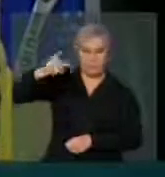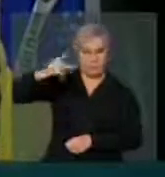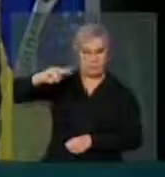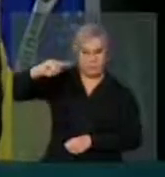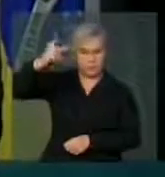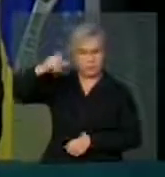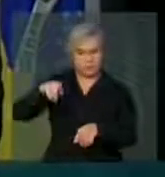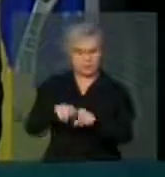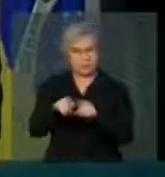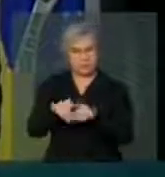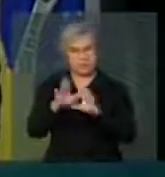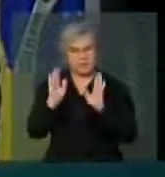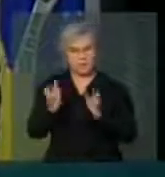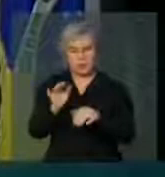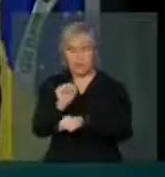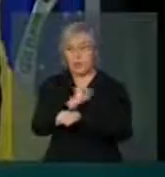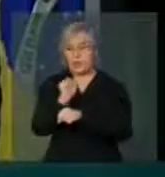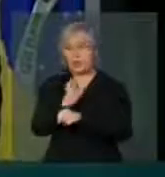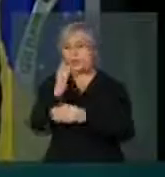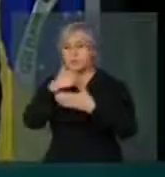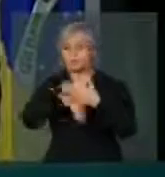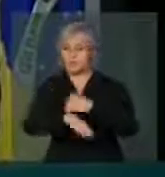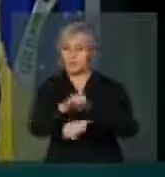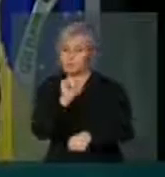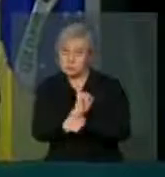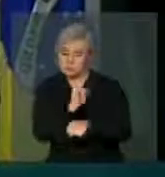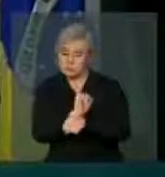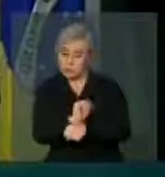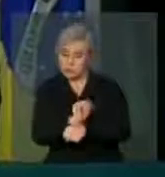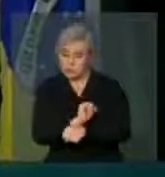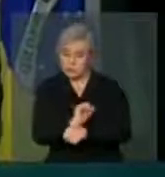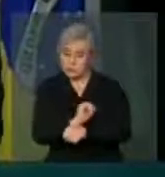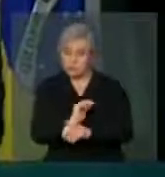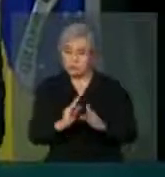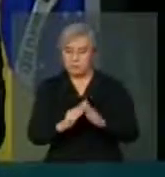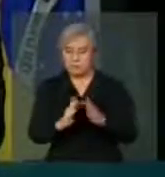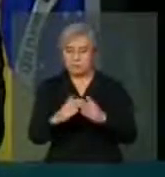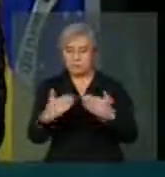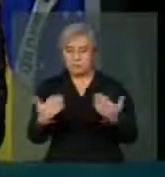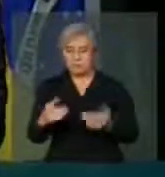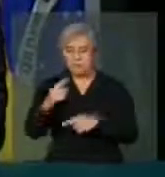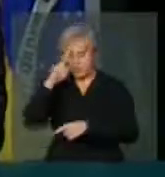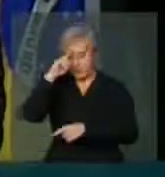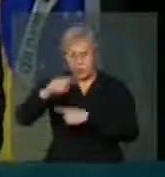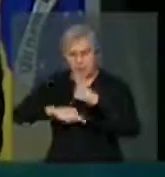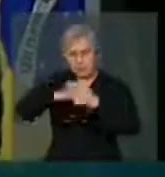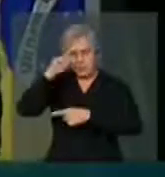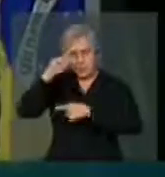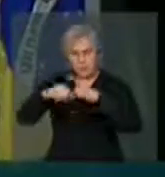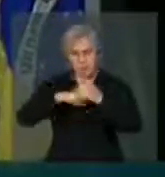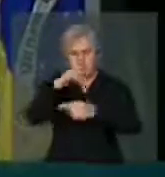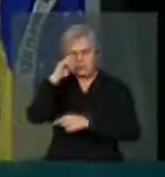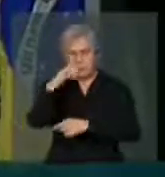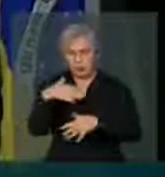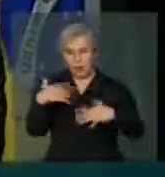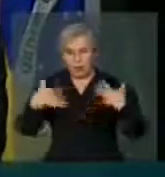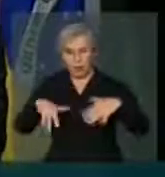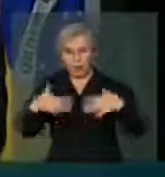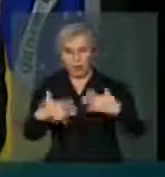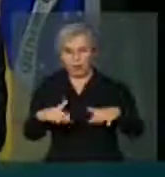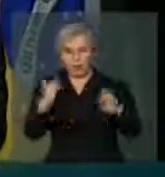do combustível já lhe obriga a deixar o carro na garagem e que, infelizmente, a cada dia convive com o fantasma do